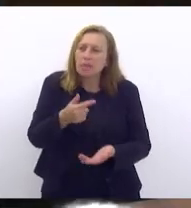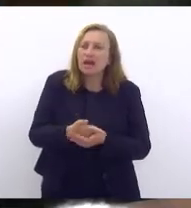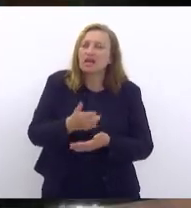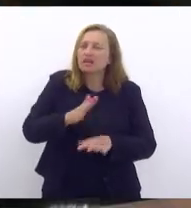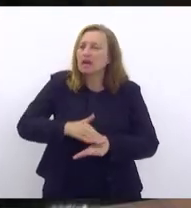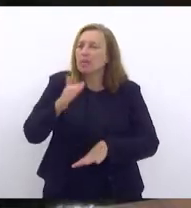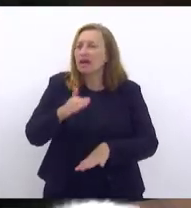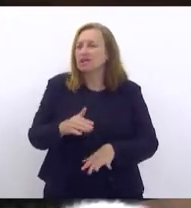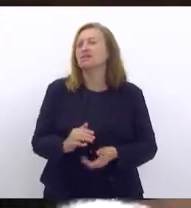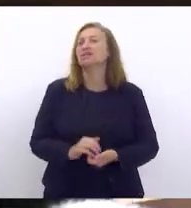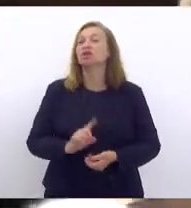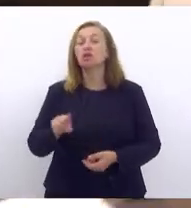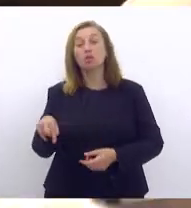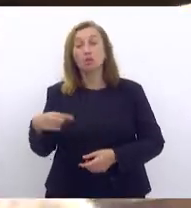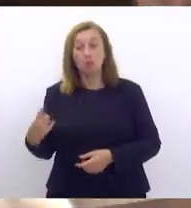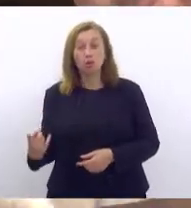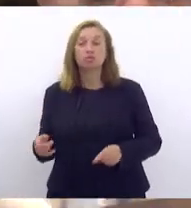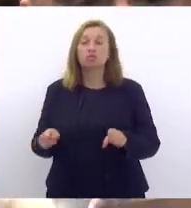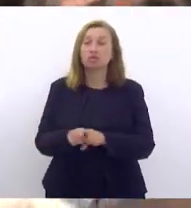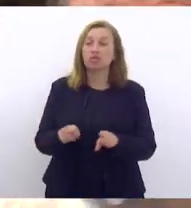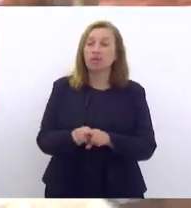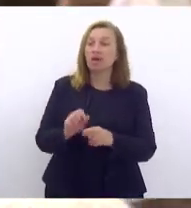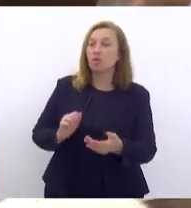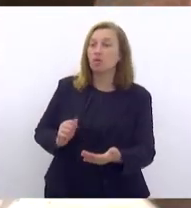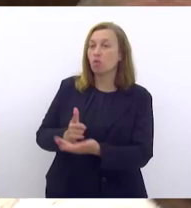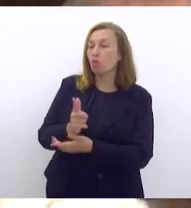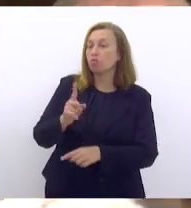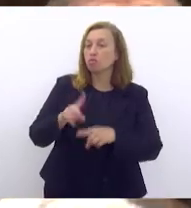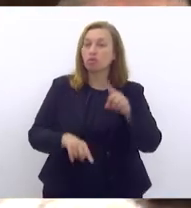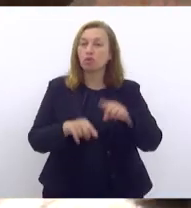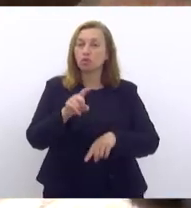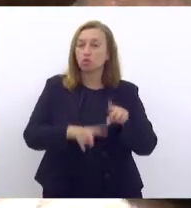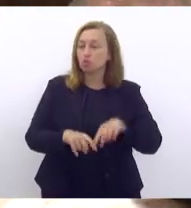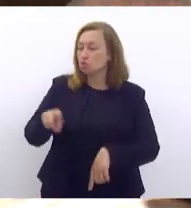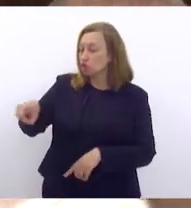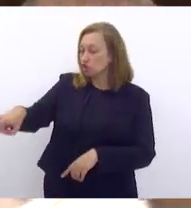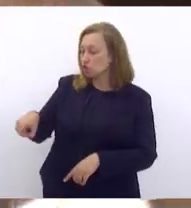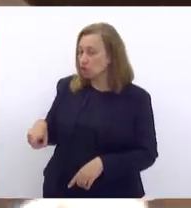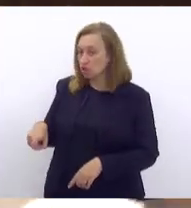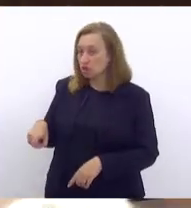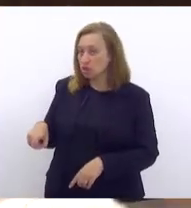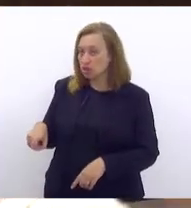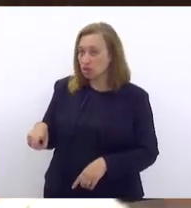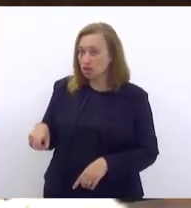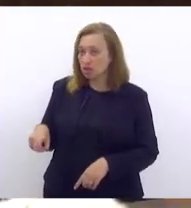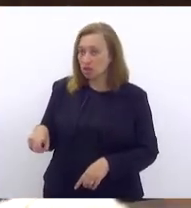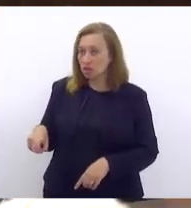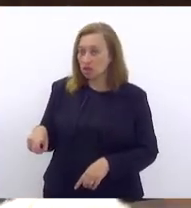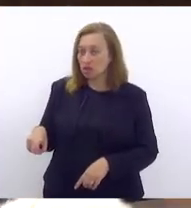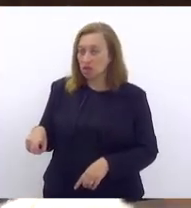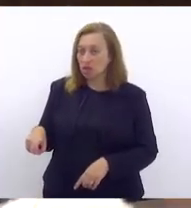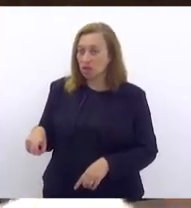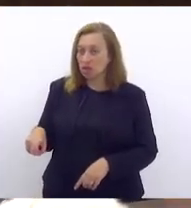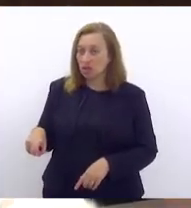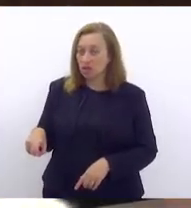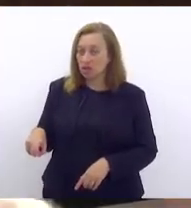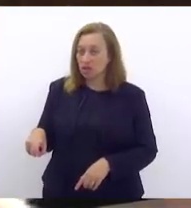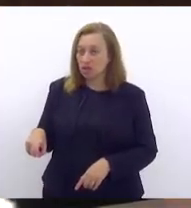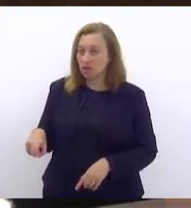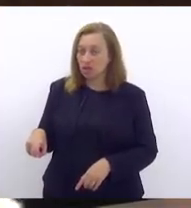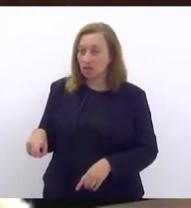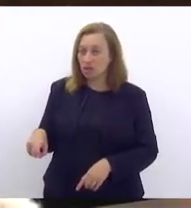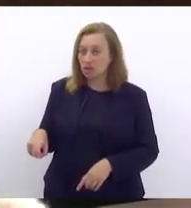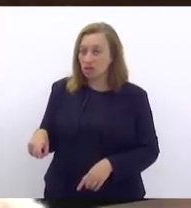outras vezes, ele compra um produto X e é empurrado